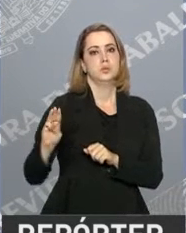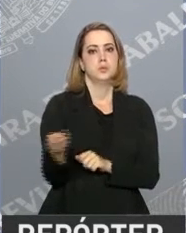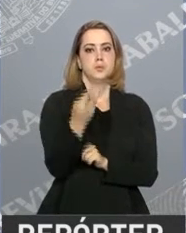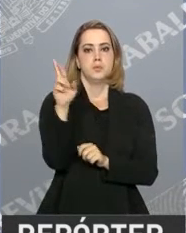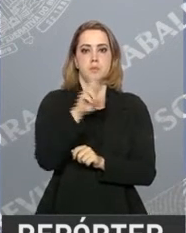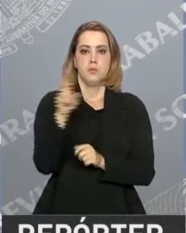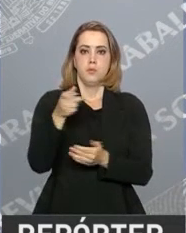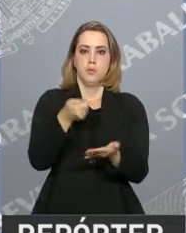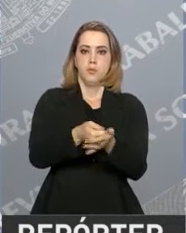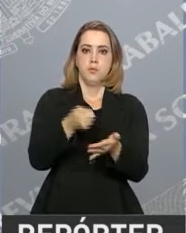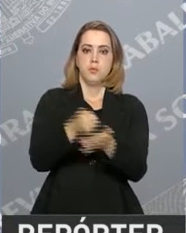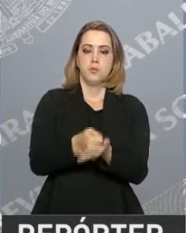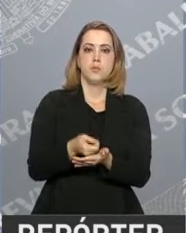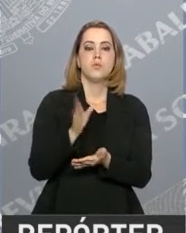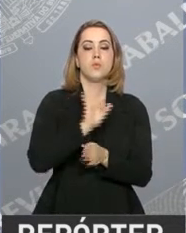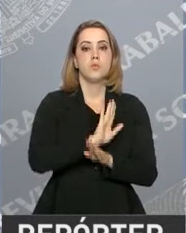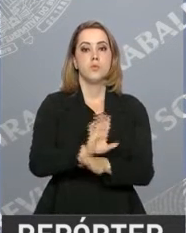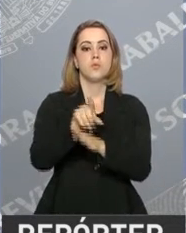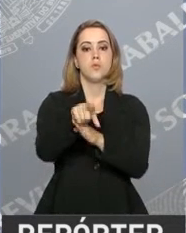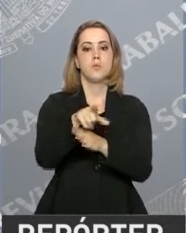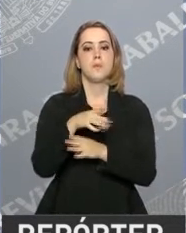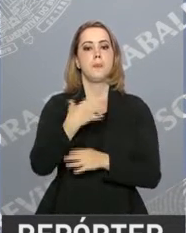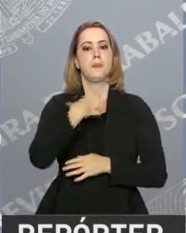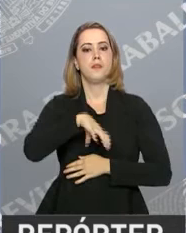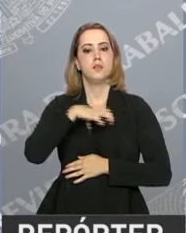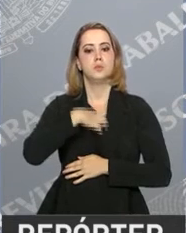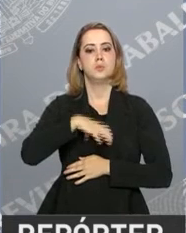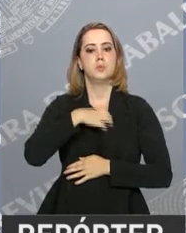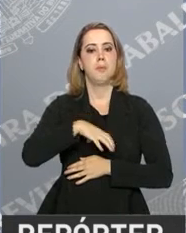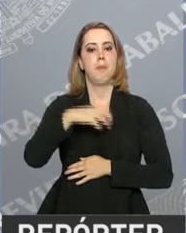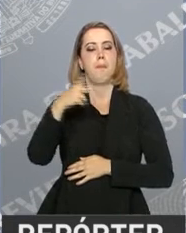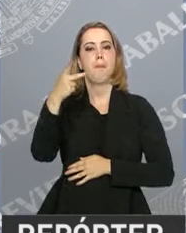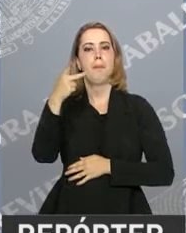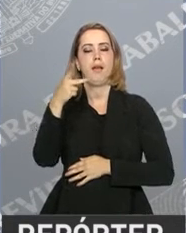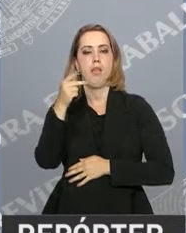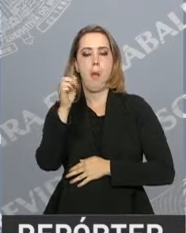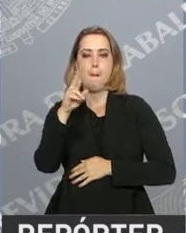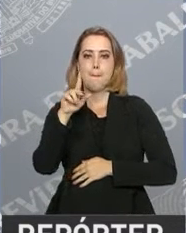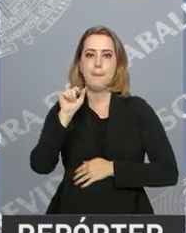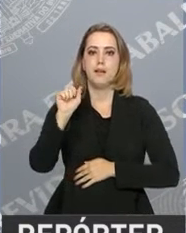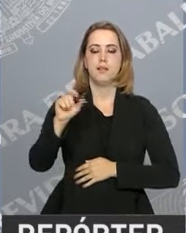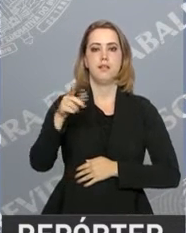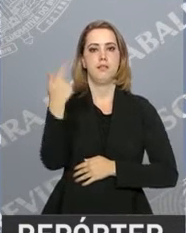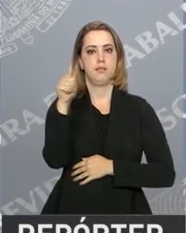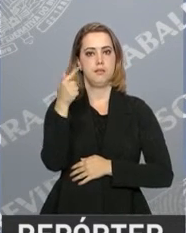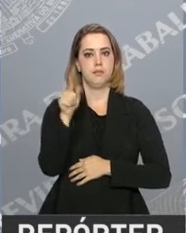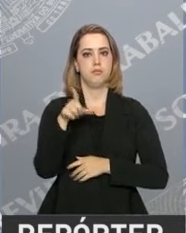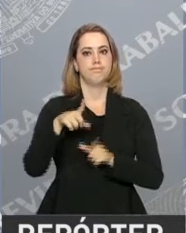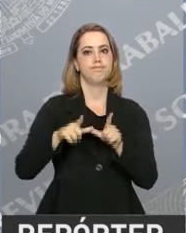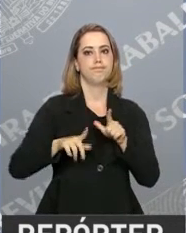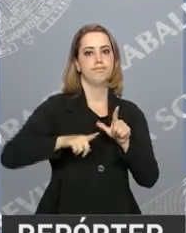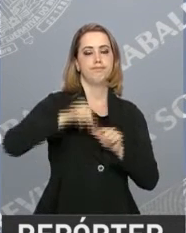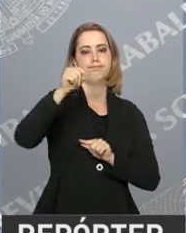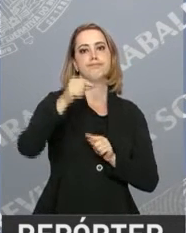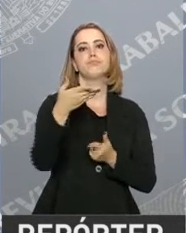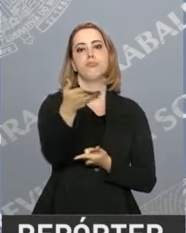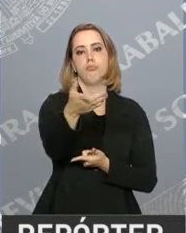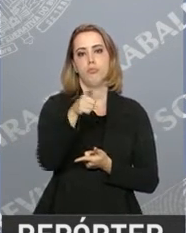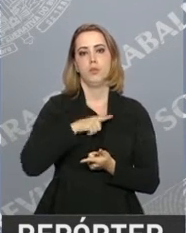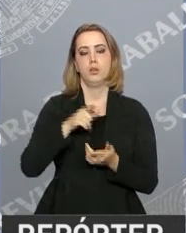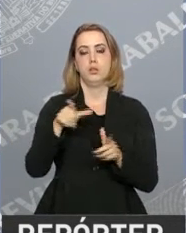benefício. Bahia, Pará e Goiás lideram a lista. Só neste ano, o Ministério do Trabalho liberou mais